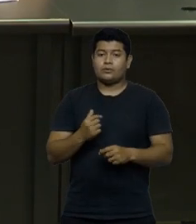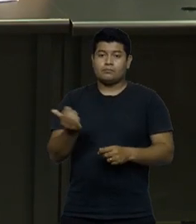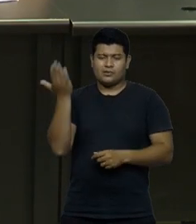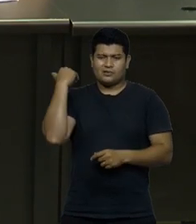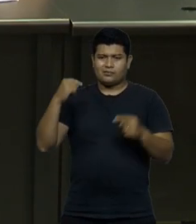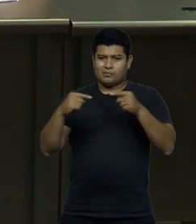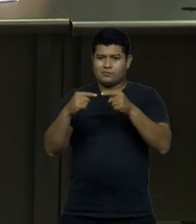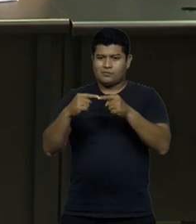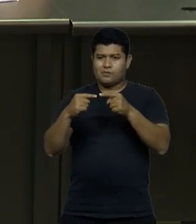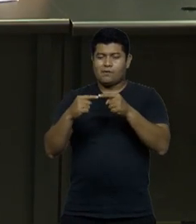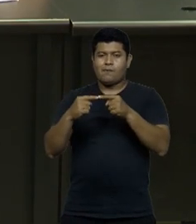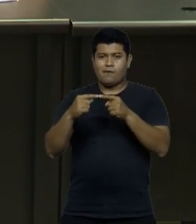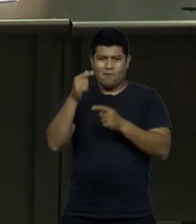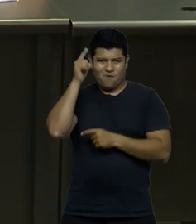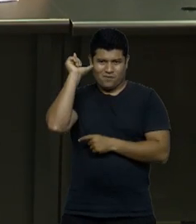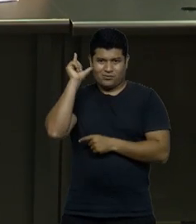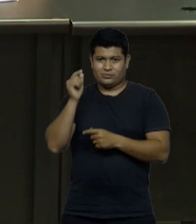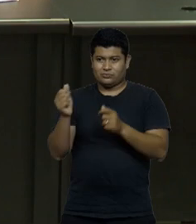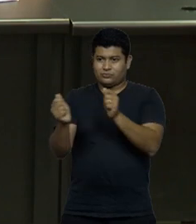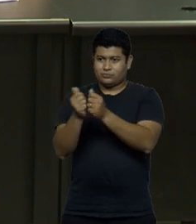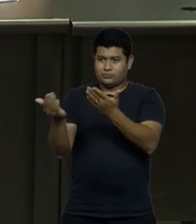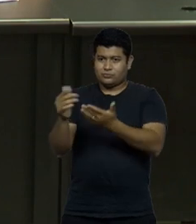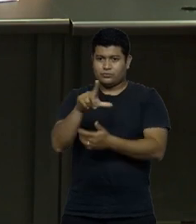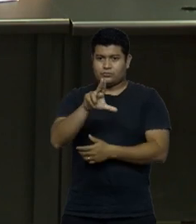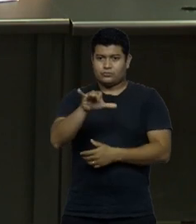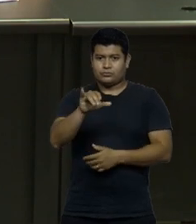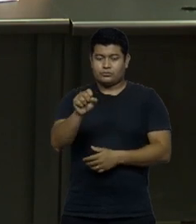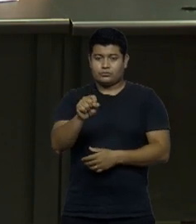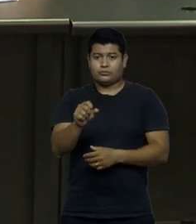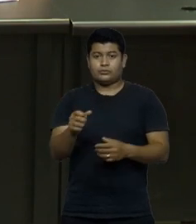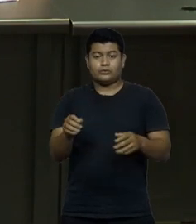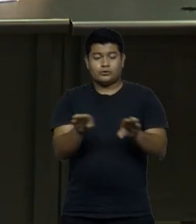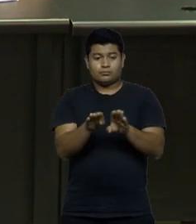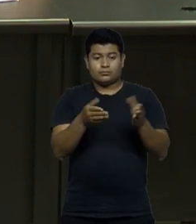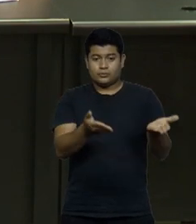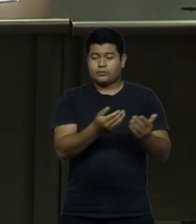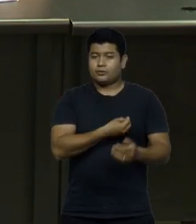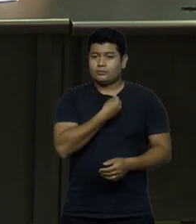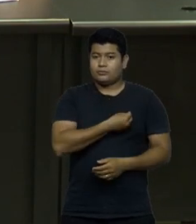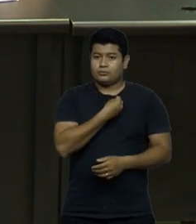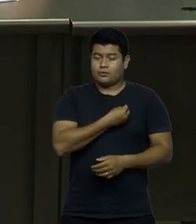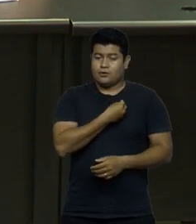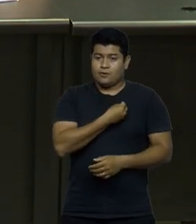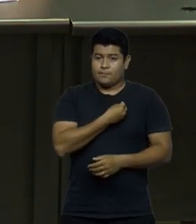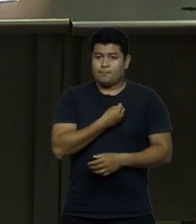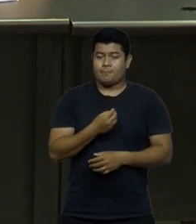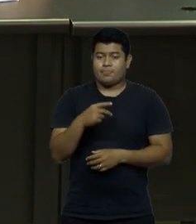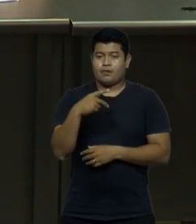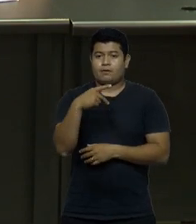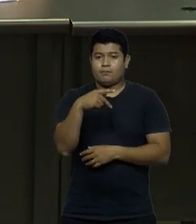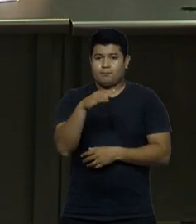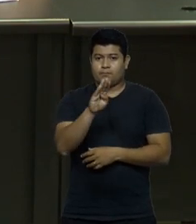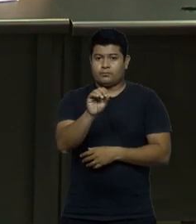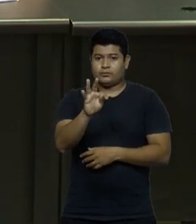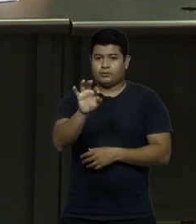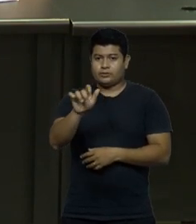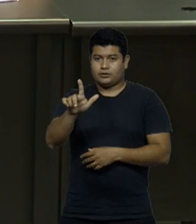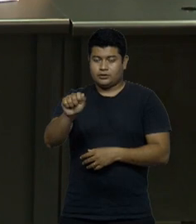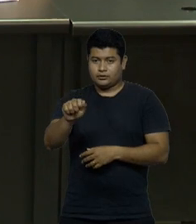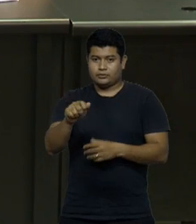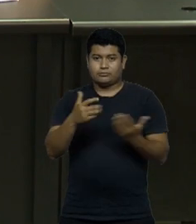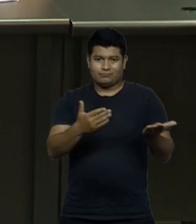com o Doutor Luiz e agora na presença do doutor bottega bom e ao mesmo tempo em que a gente remete a